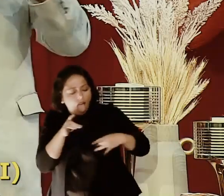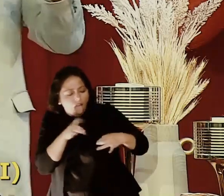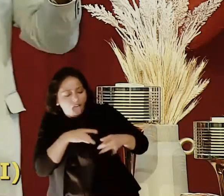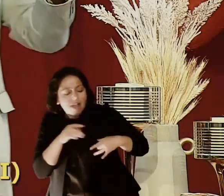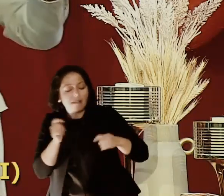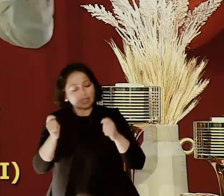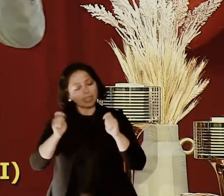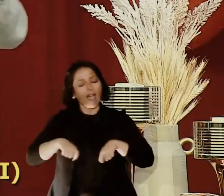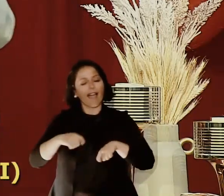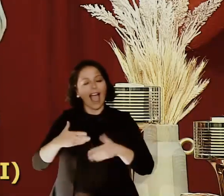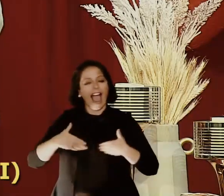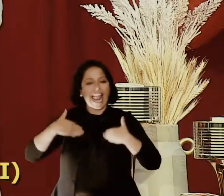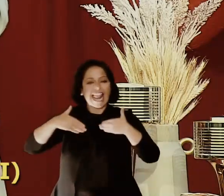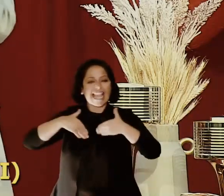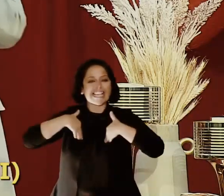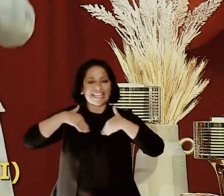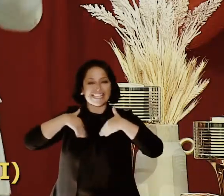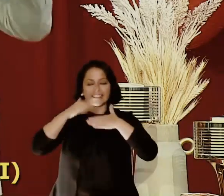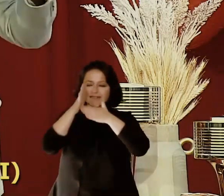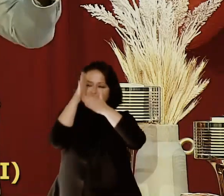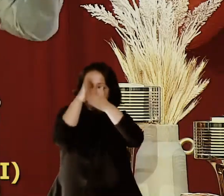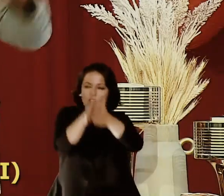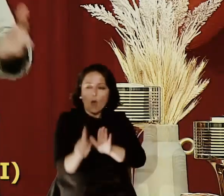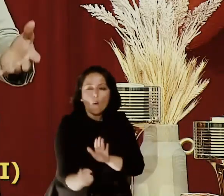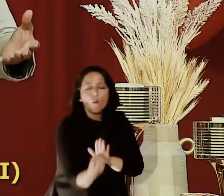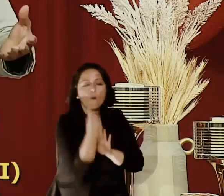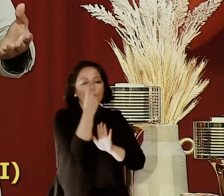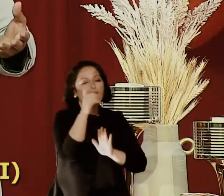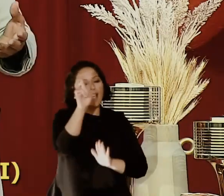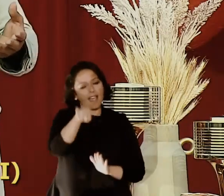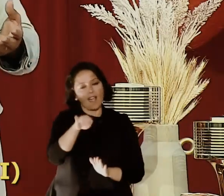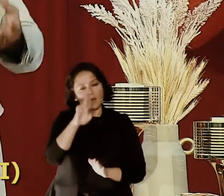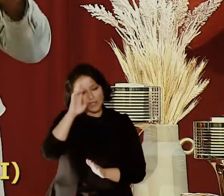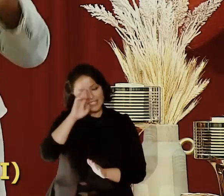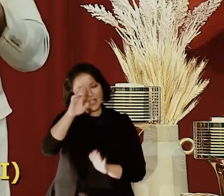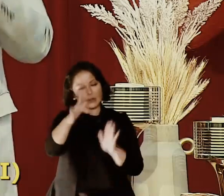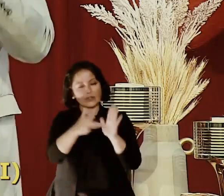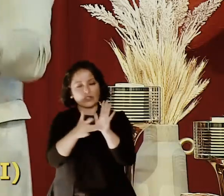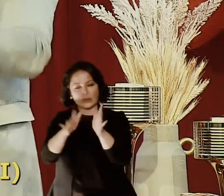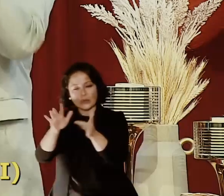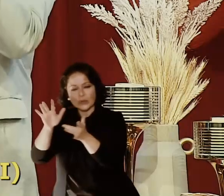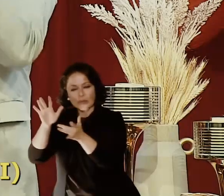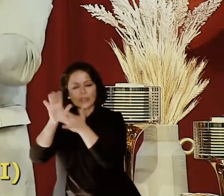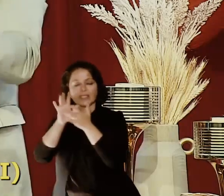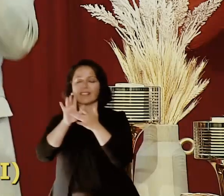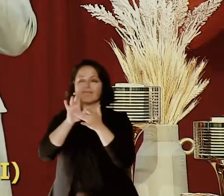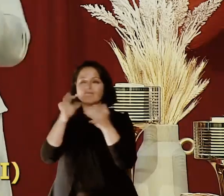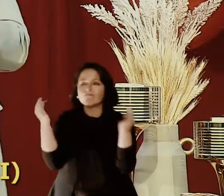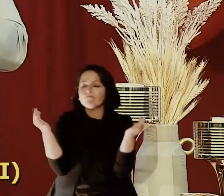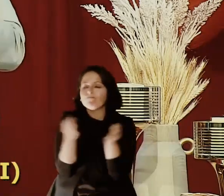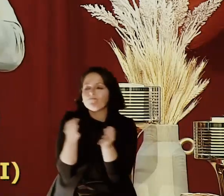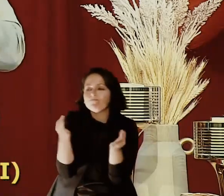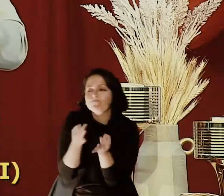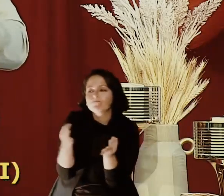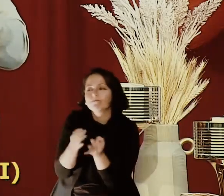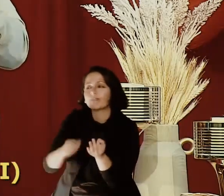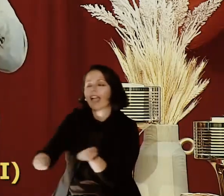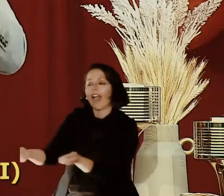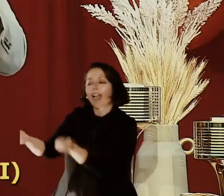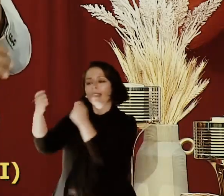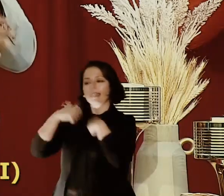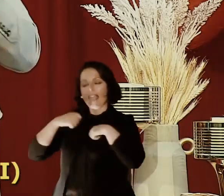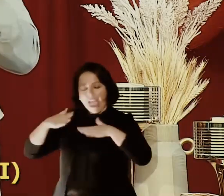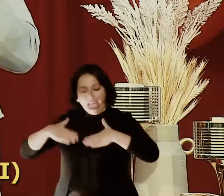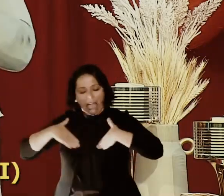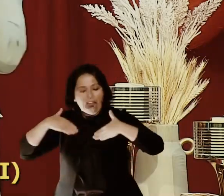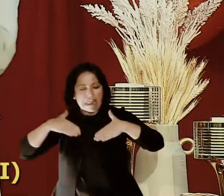alegria, e cuja a fonte única é o Senhor. A fonte de toda alegria é o Senhor. E